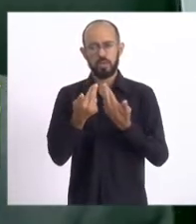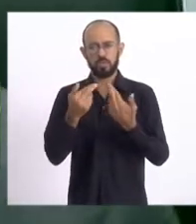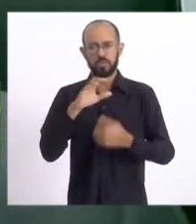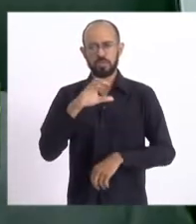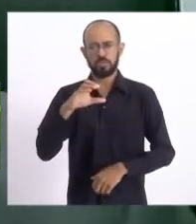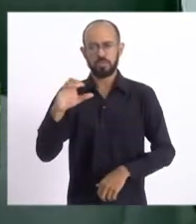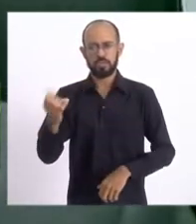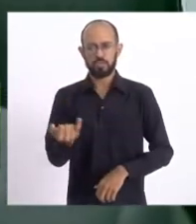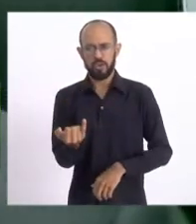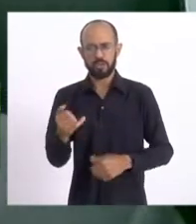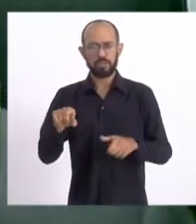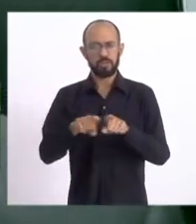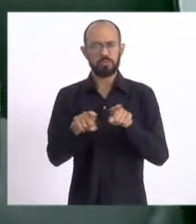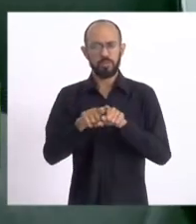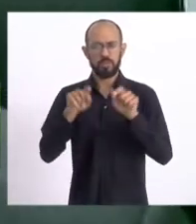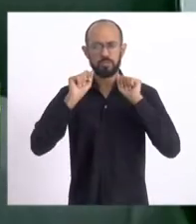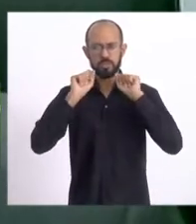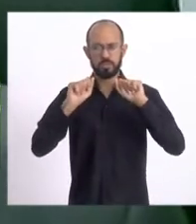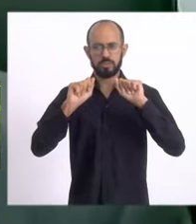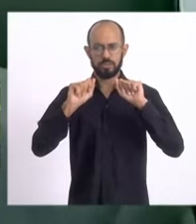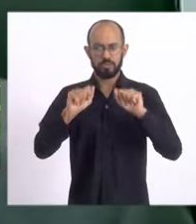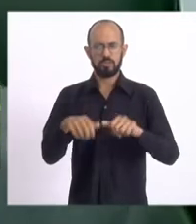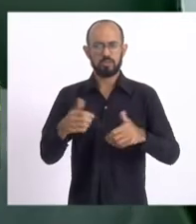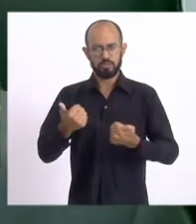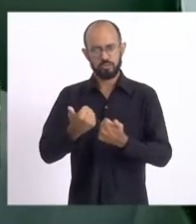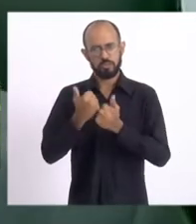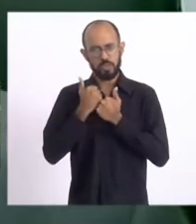assessores também, os que nos ajudam.